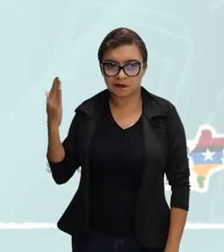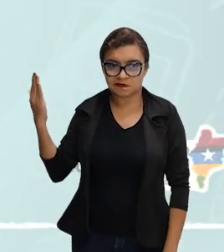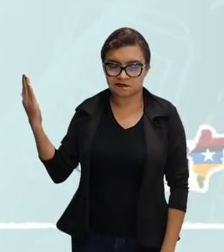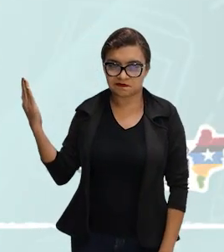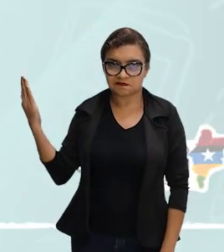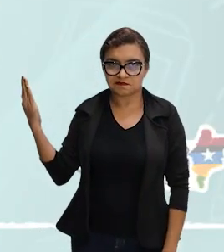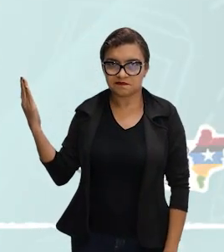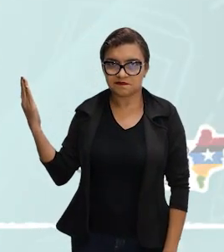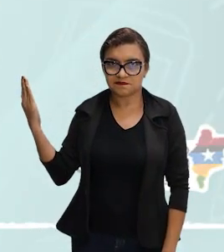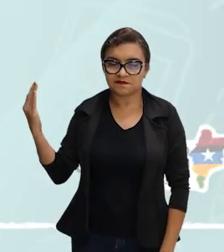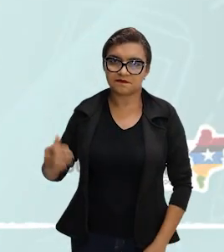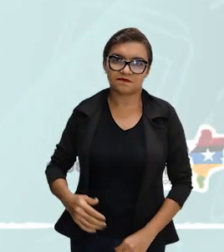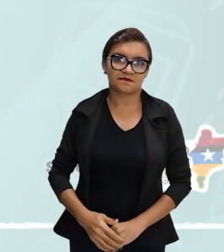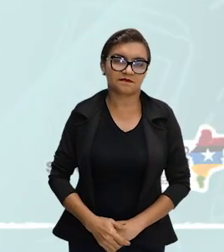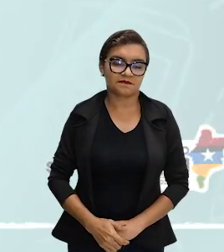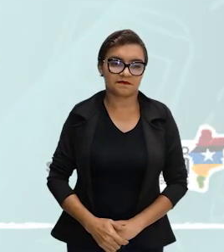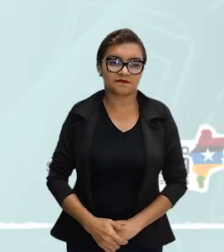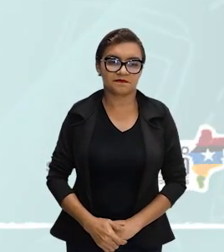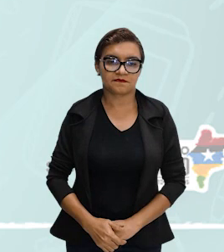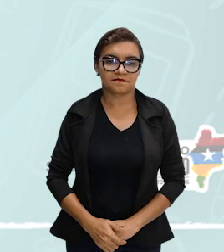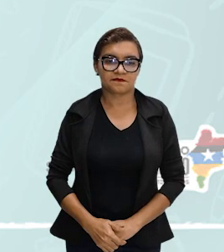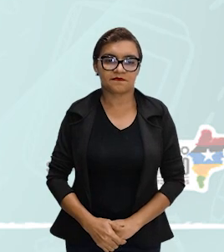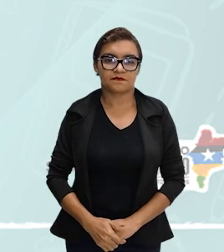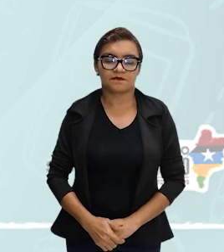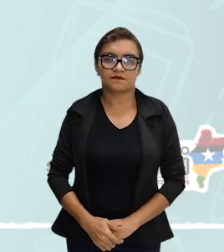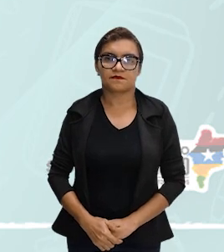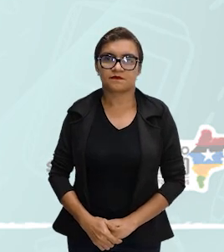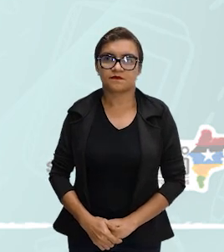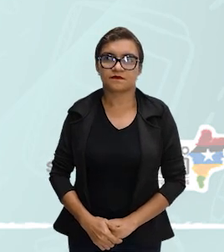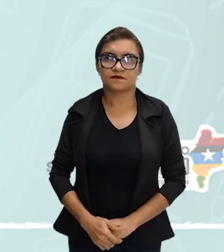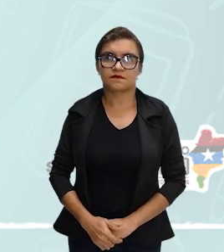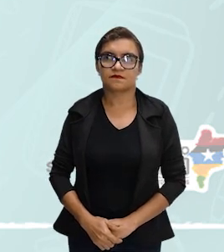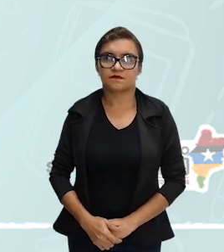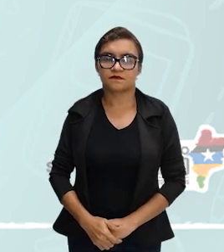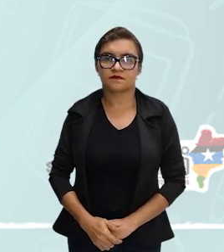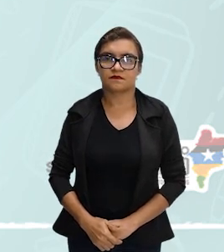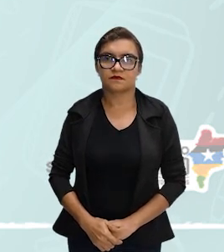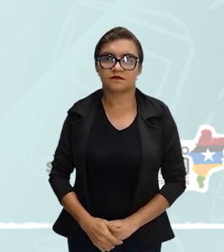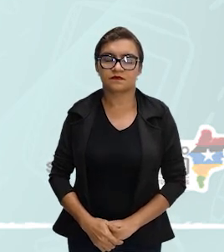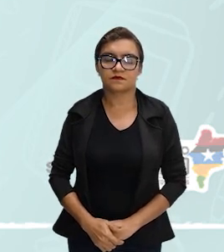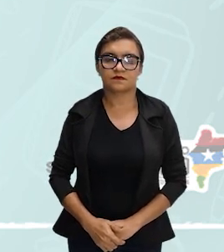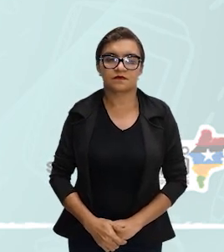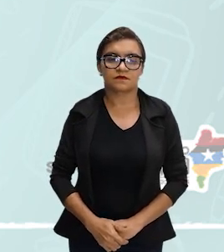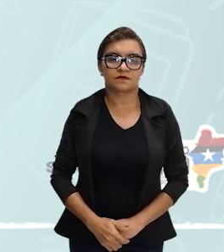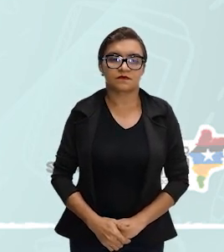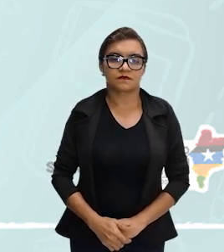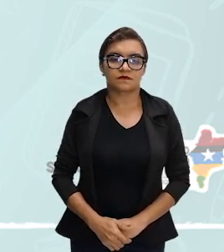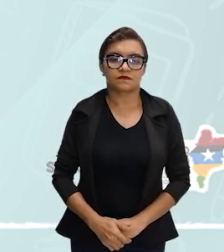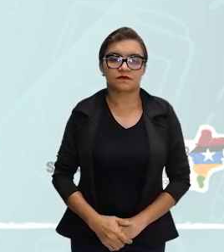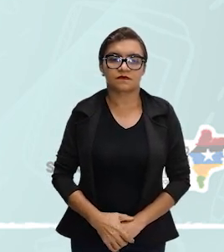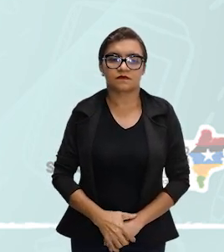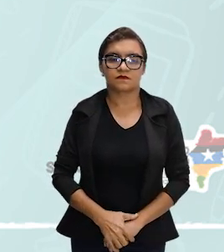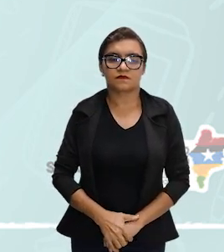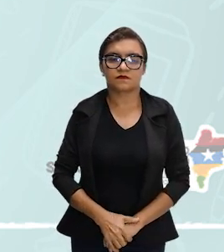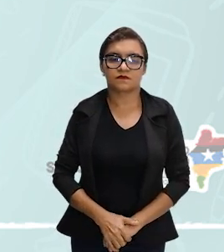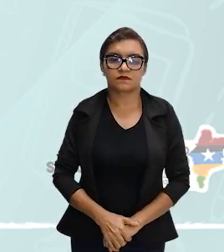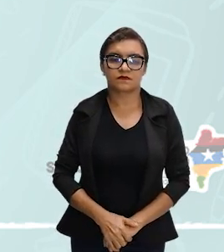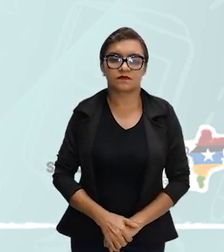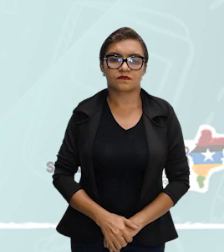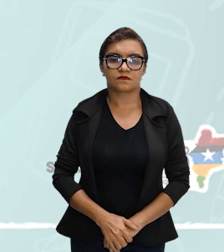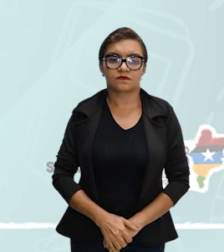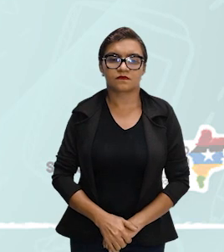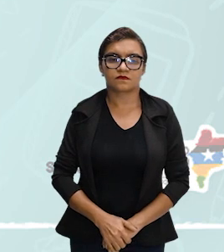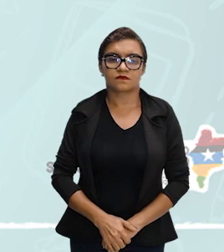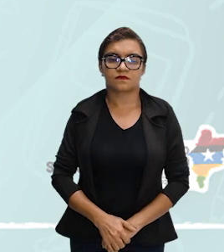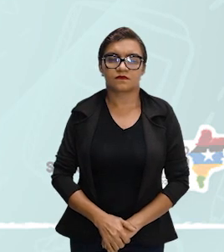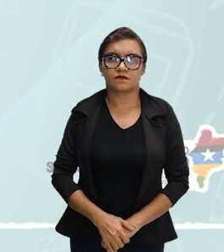Los tiempos compuestos constam de dos verbos, donde um verbo auxiliar,